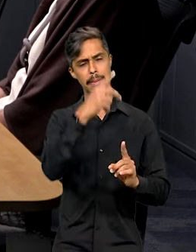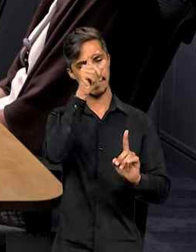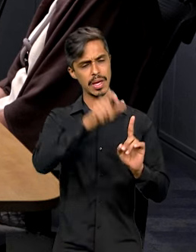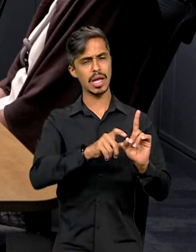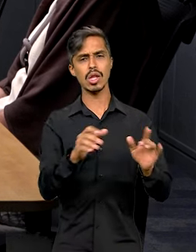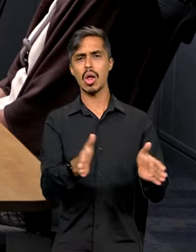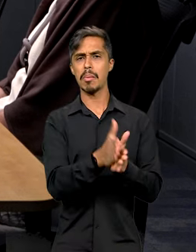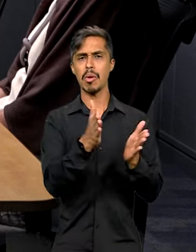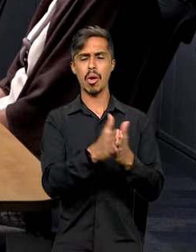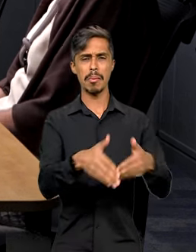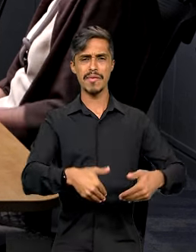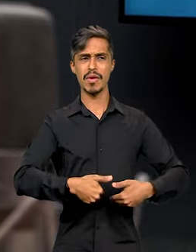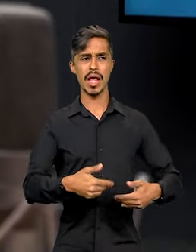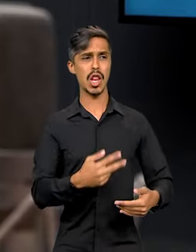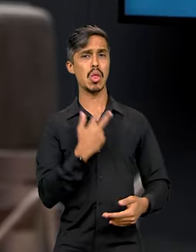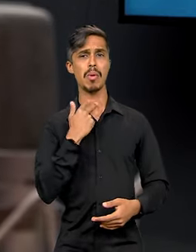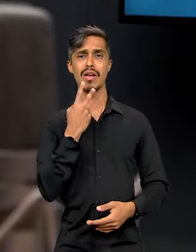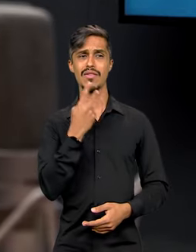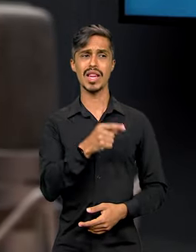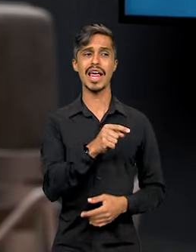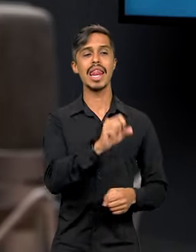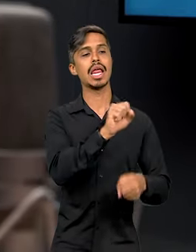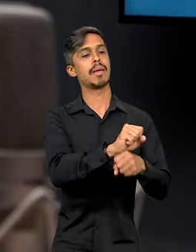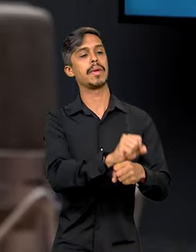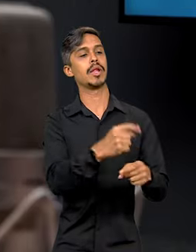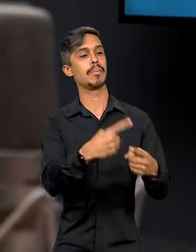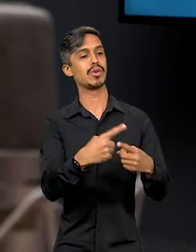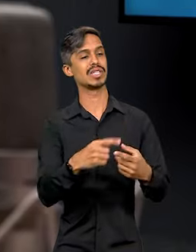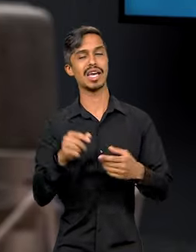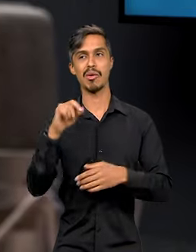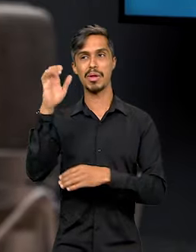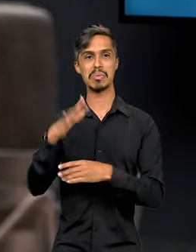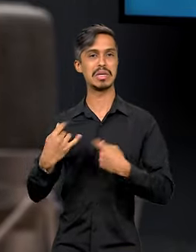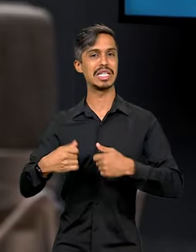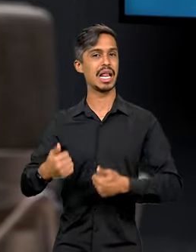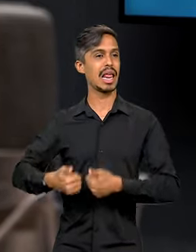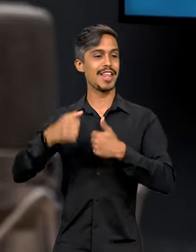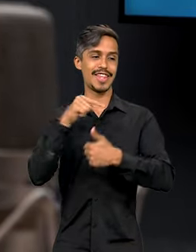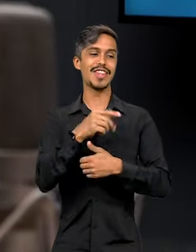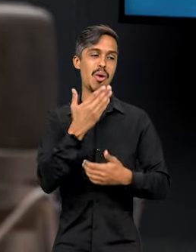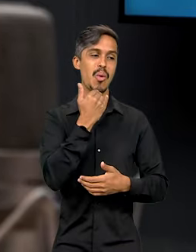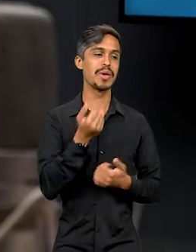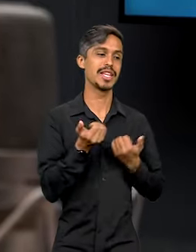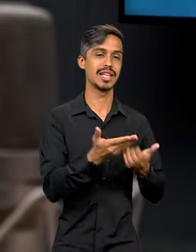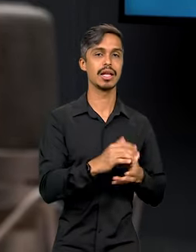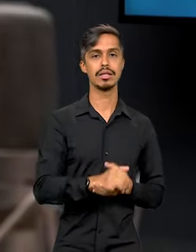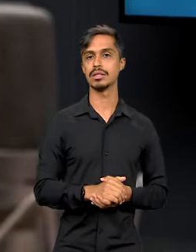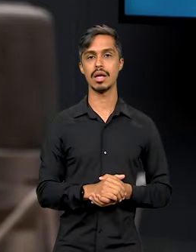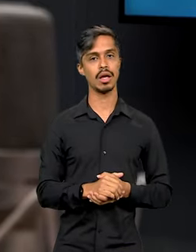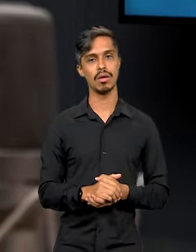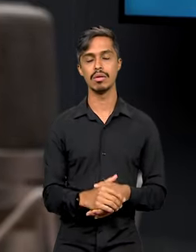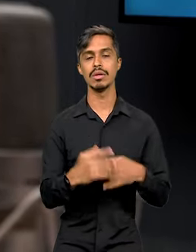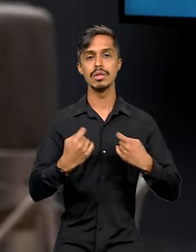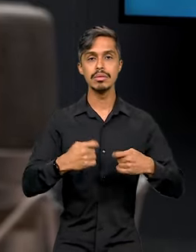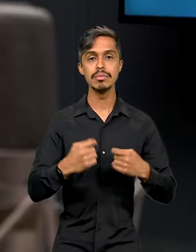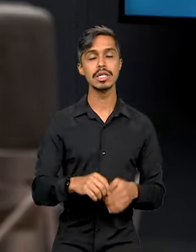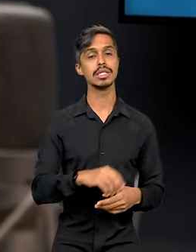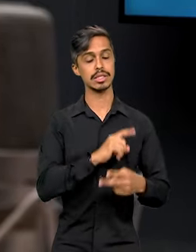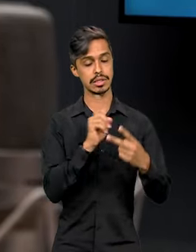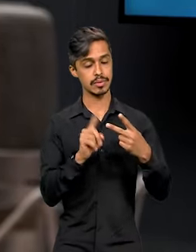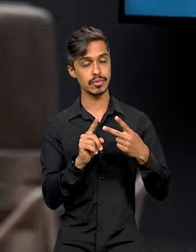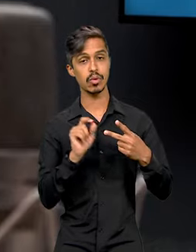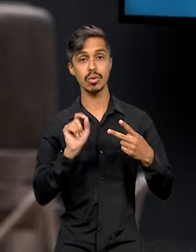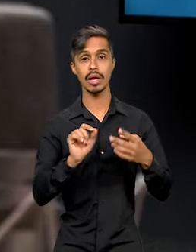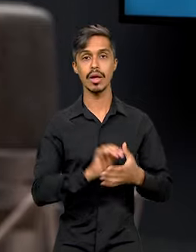uma pessoa pobre em situação de fome que aguarde para que o país cambie para poderse alimentar então e a segunda linha de trabalho do